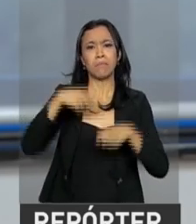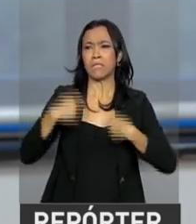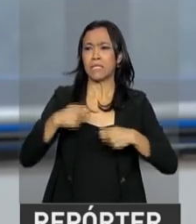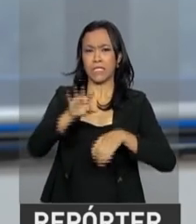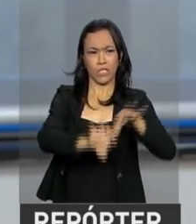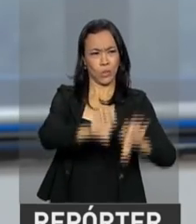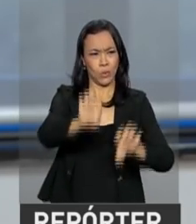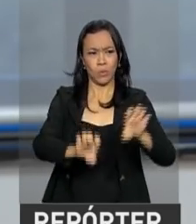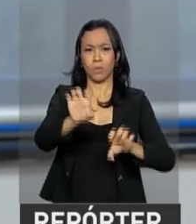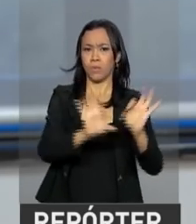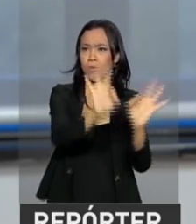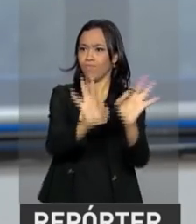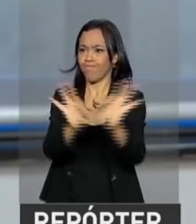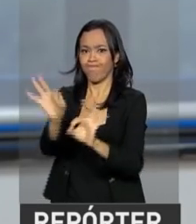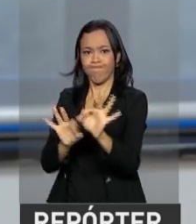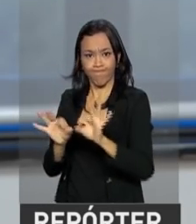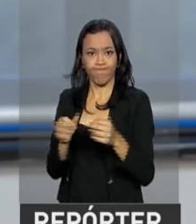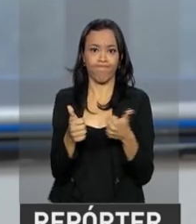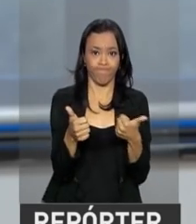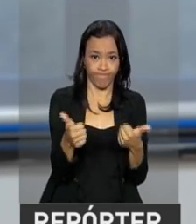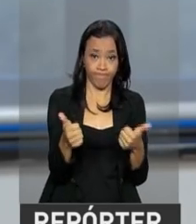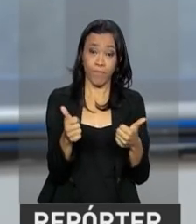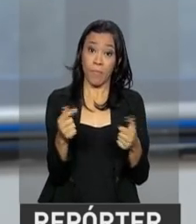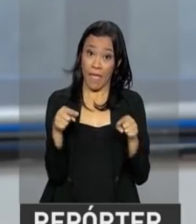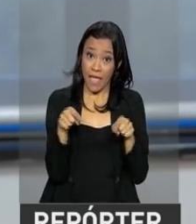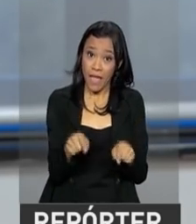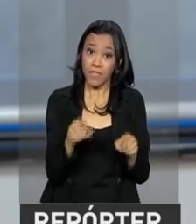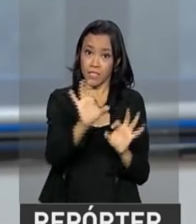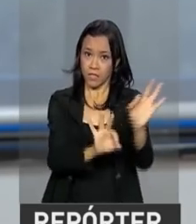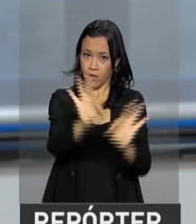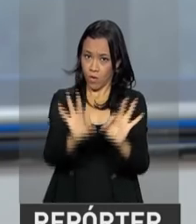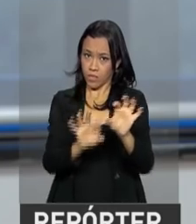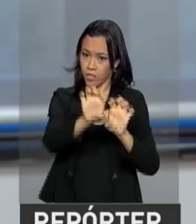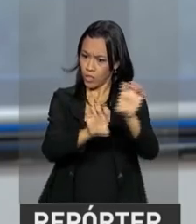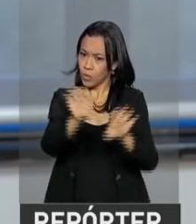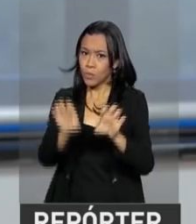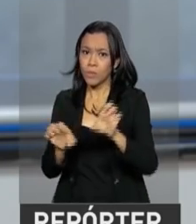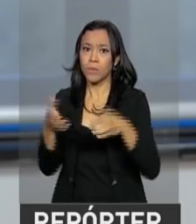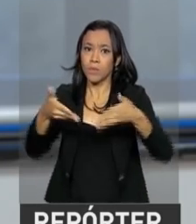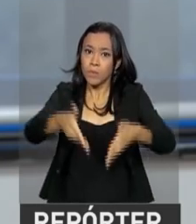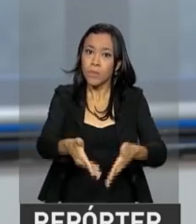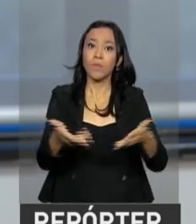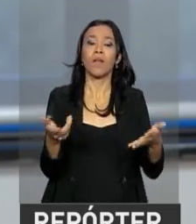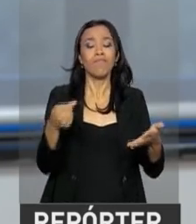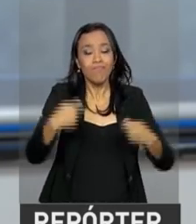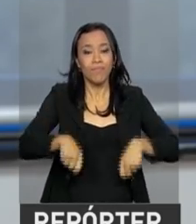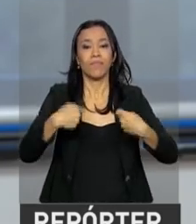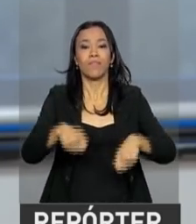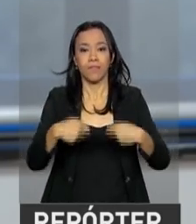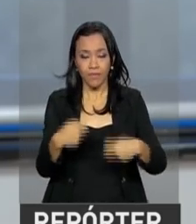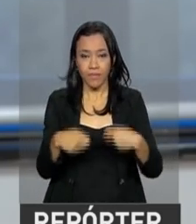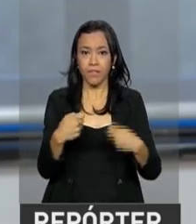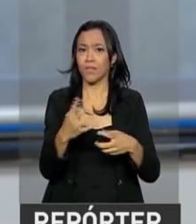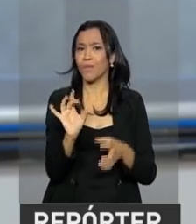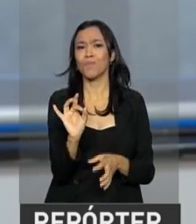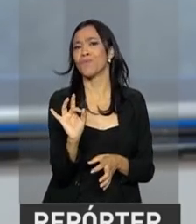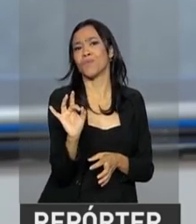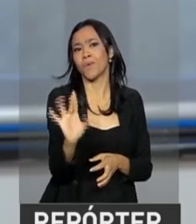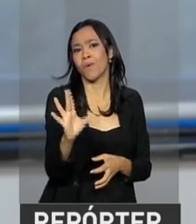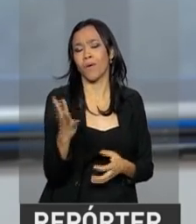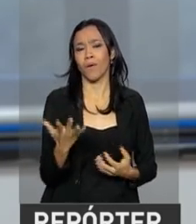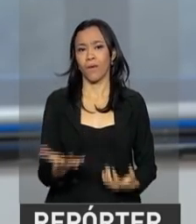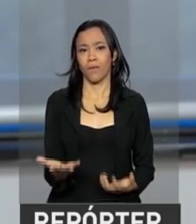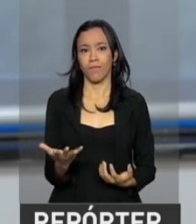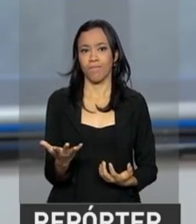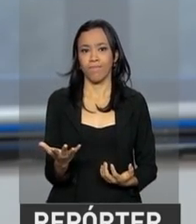infraestrutura imensa e essa infraestrutura ela é hoje necessária não só para dar